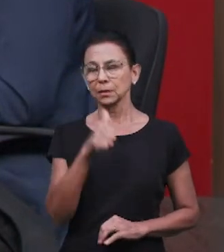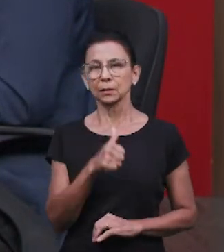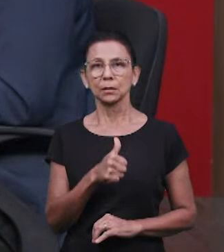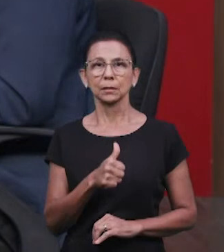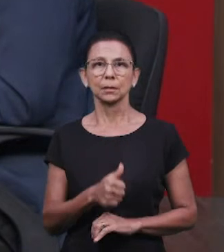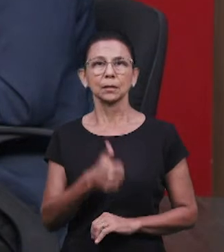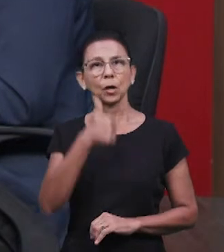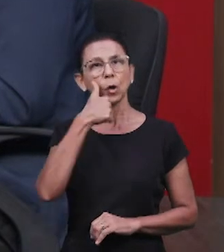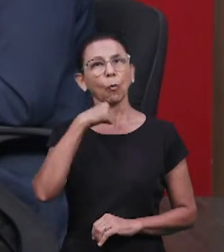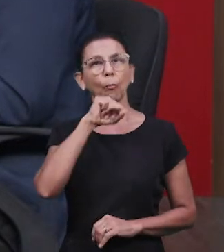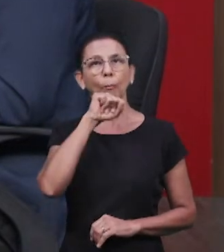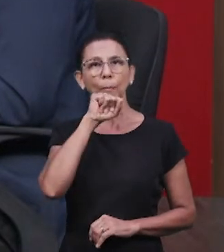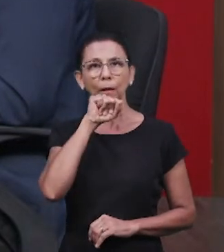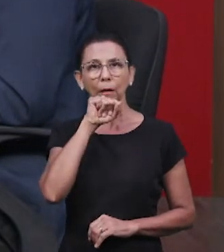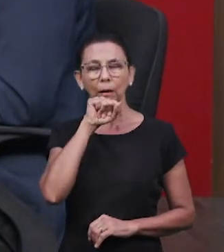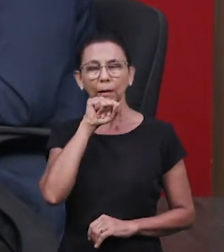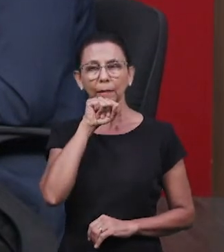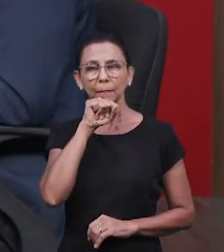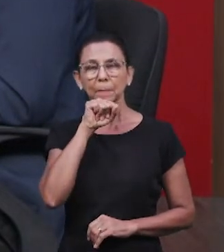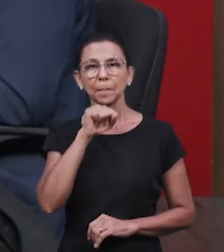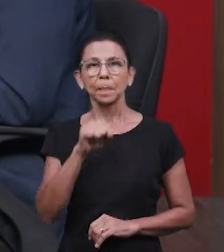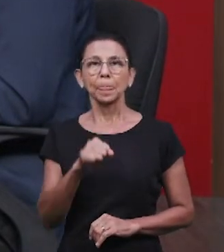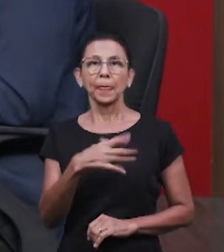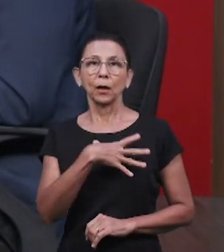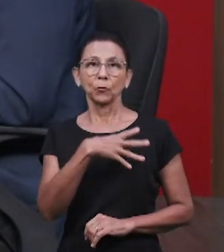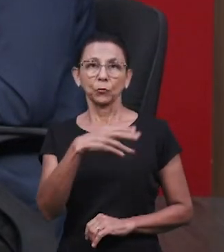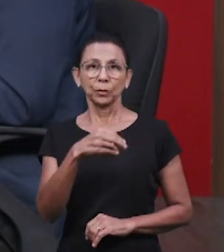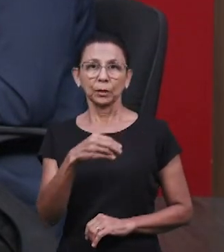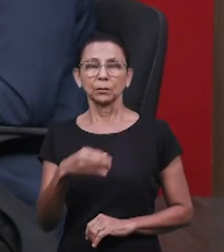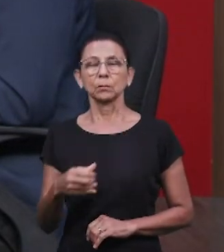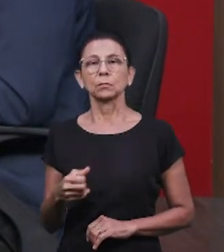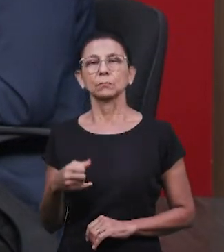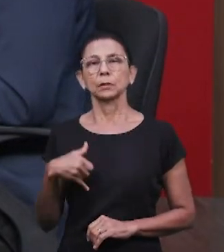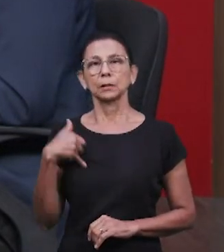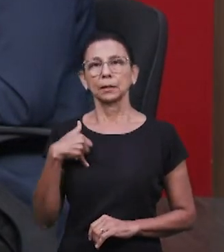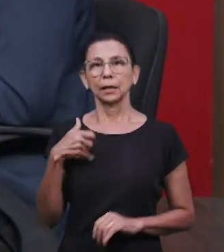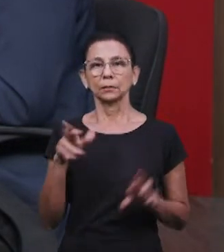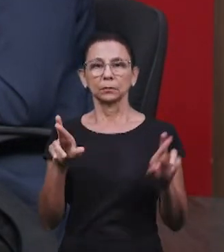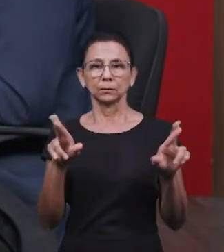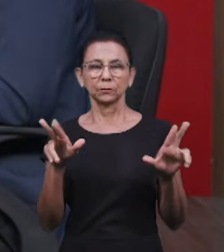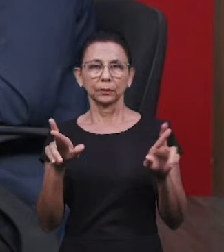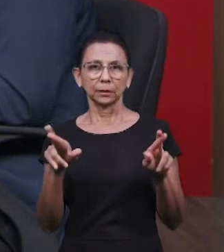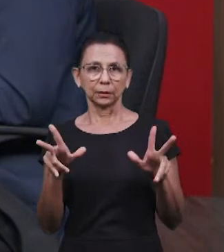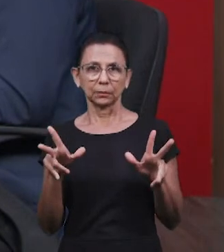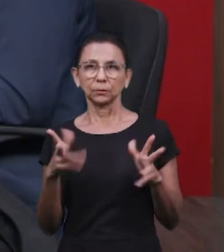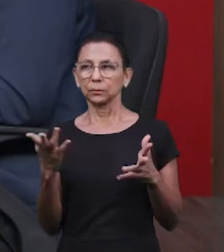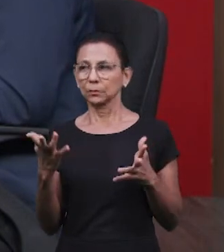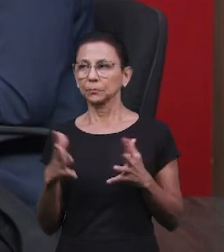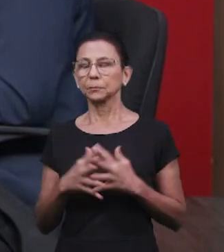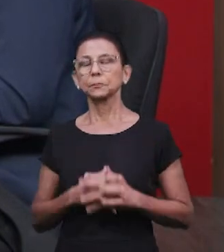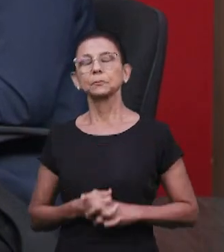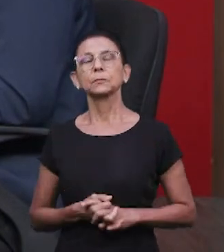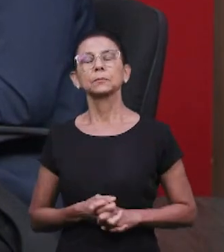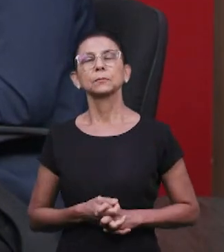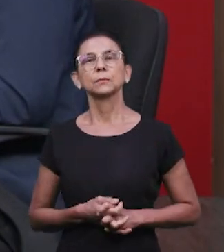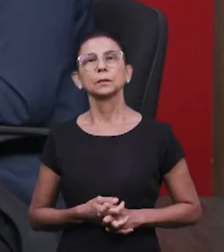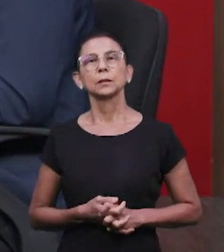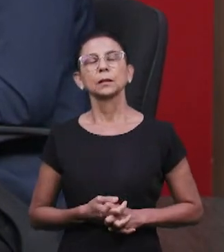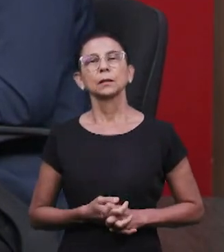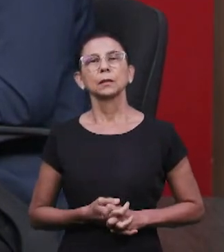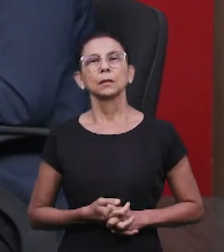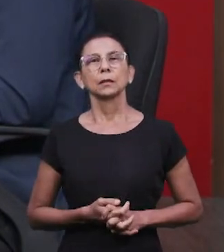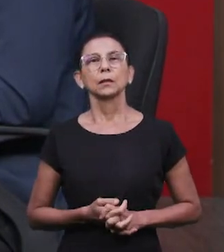são mães, só que com filhos de idades diferentes, né, em fases diferentes na vida. Exatamente. E a gente pode até ampliar essa pergunta,